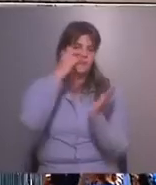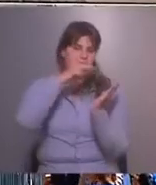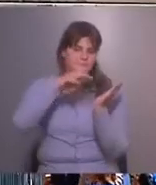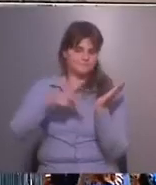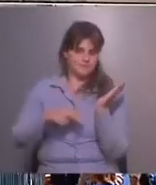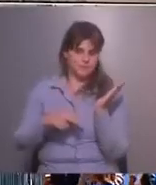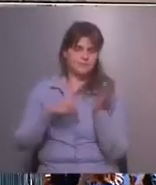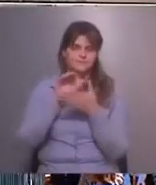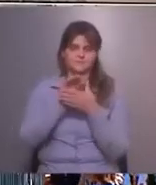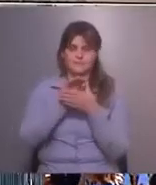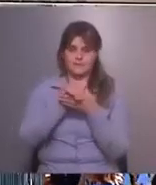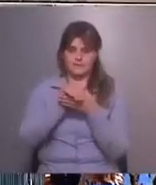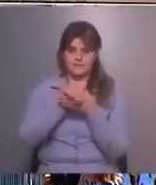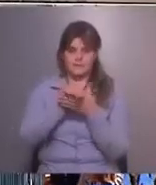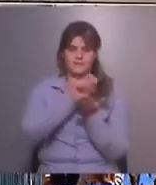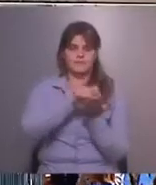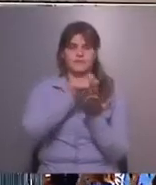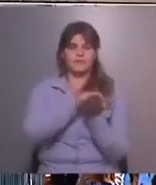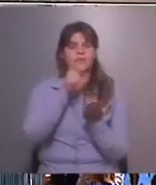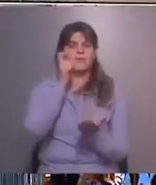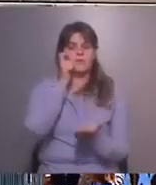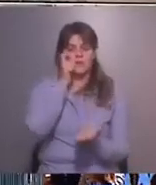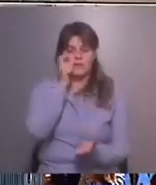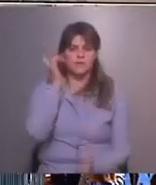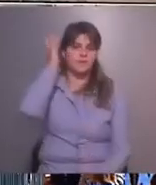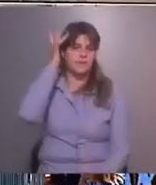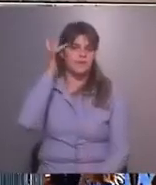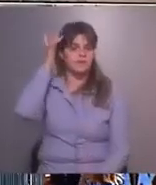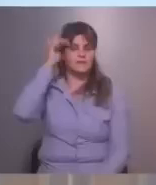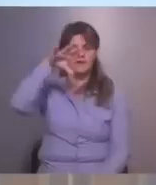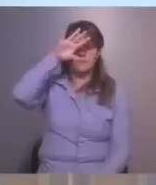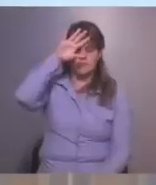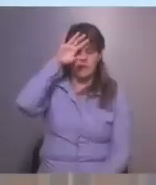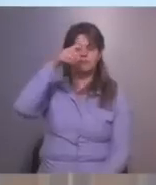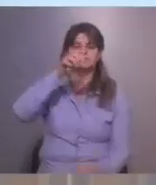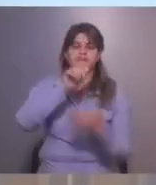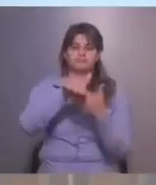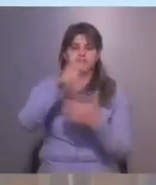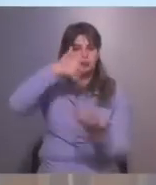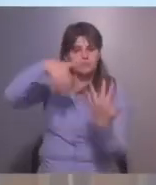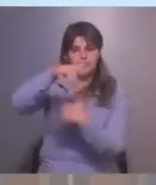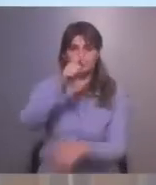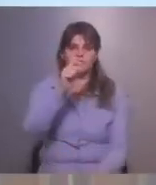Leitura da Epístola do Apóstolo São Paulo aos Efésios.